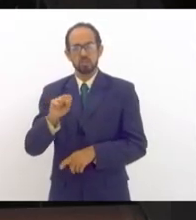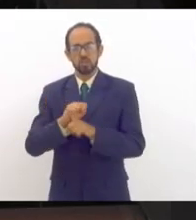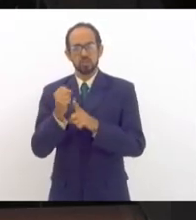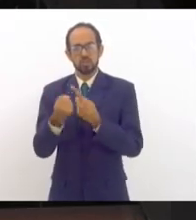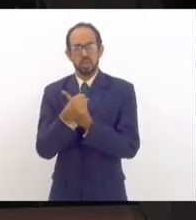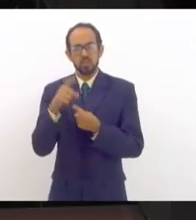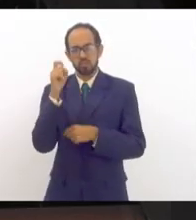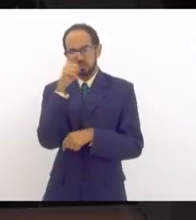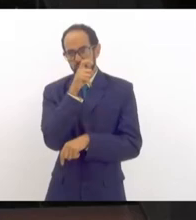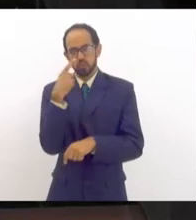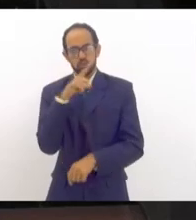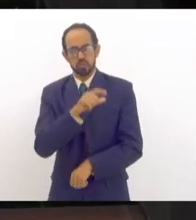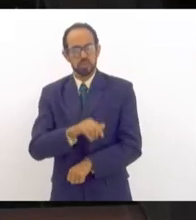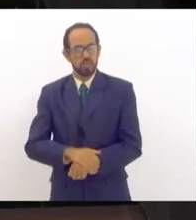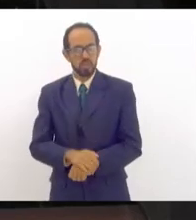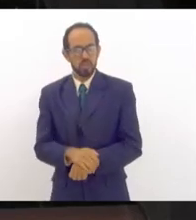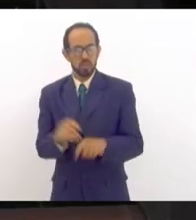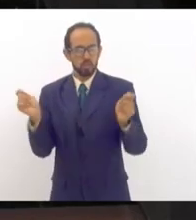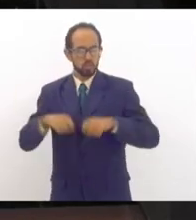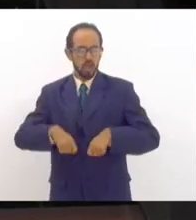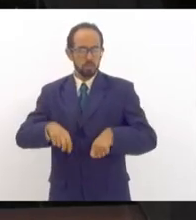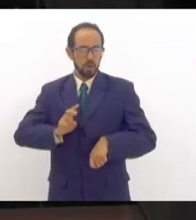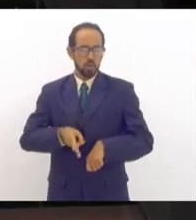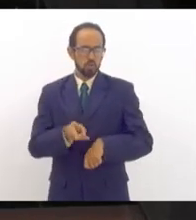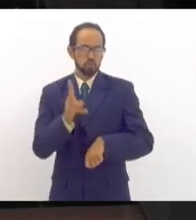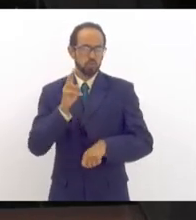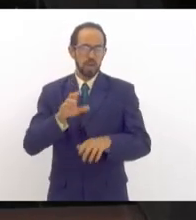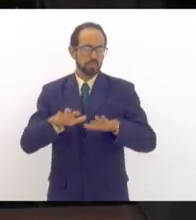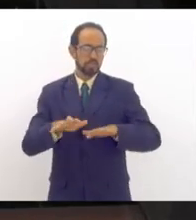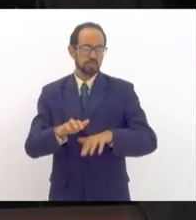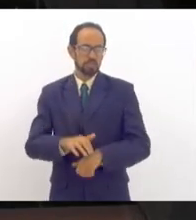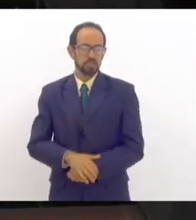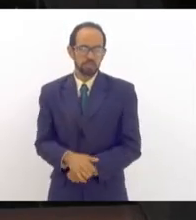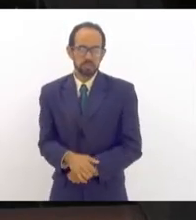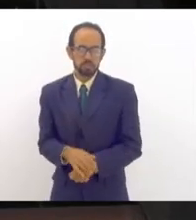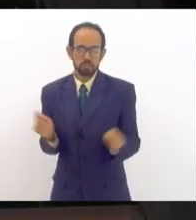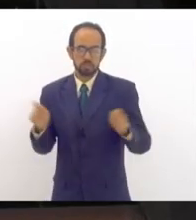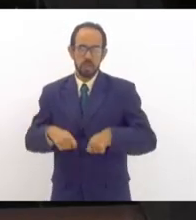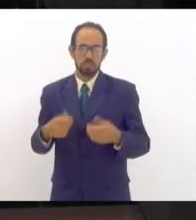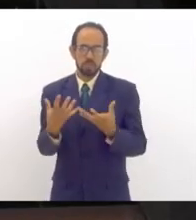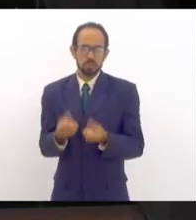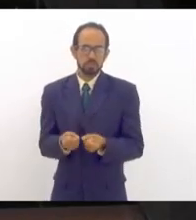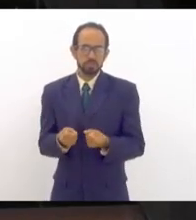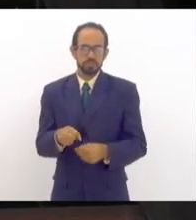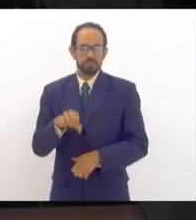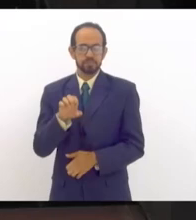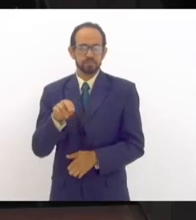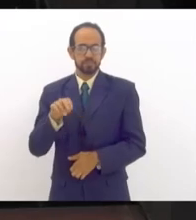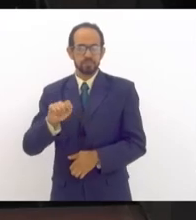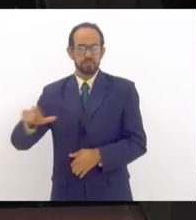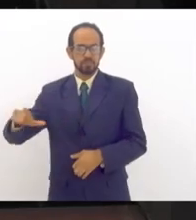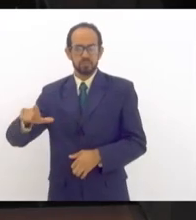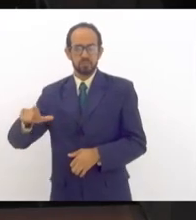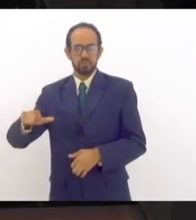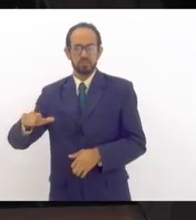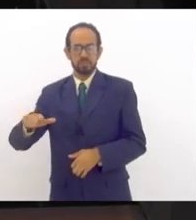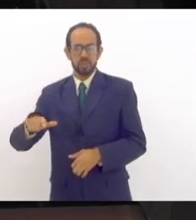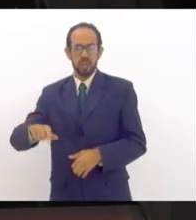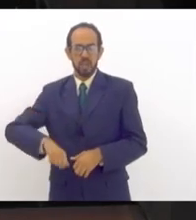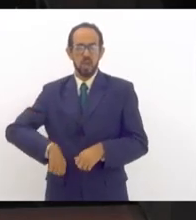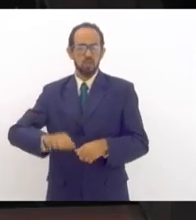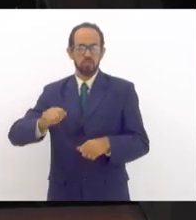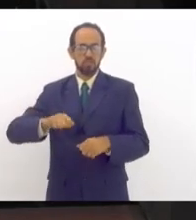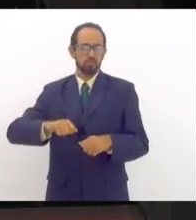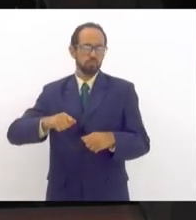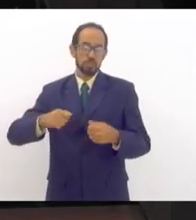não dá para ficar desse jeito a gente não pode aceitar que mais uma vez a enel se saff eu sei que nós tivemos duas